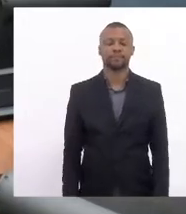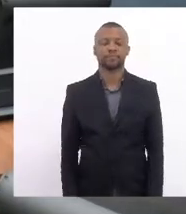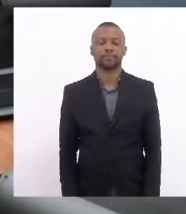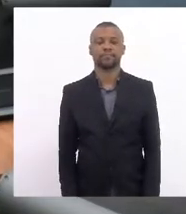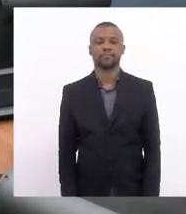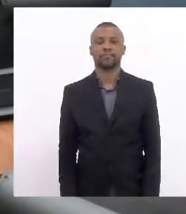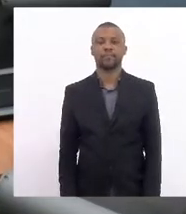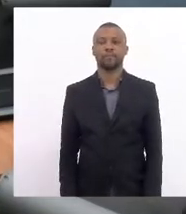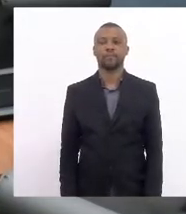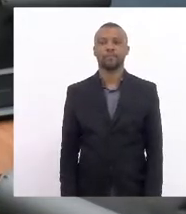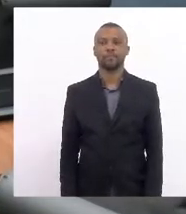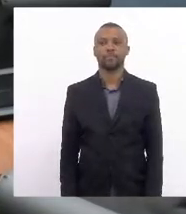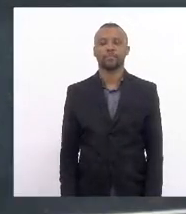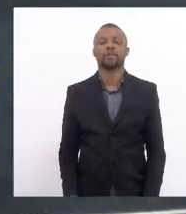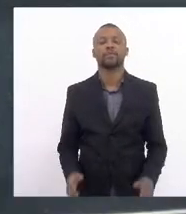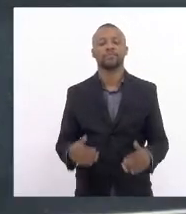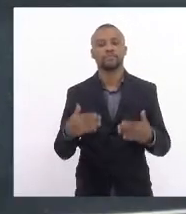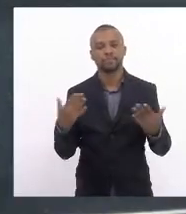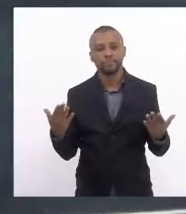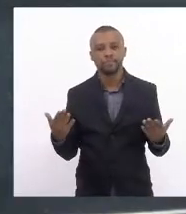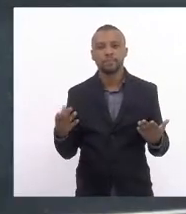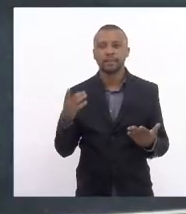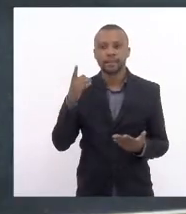Deputado Jair Bittencourt,